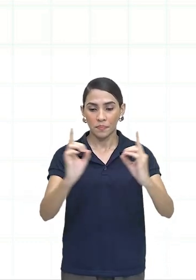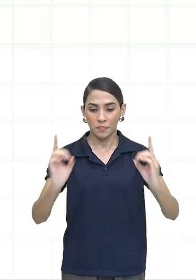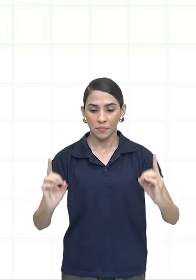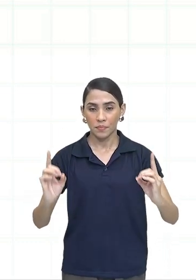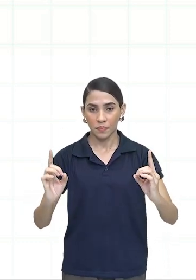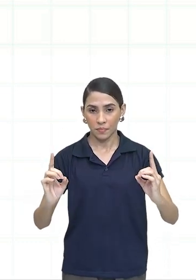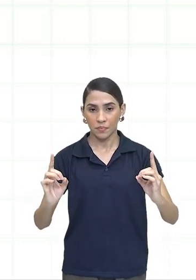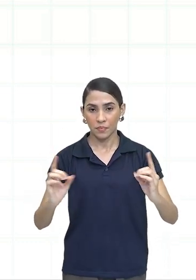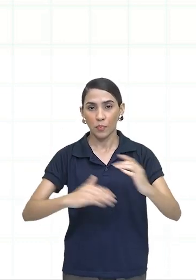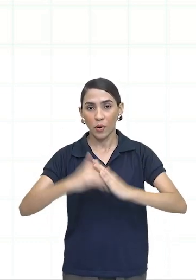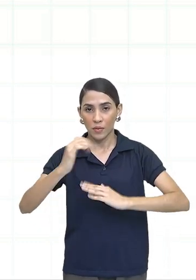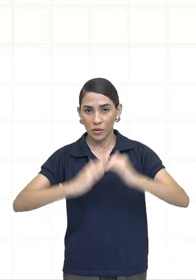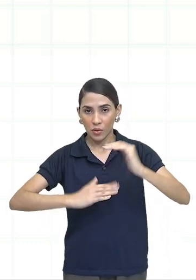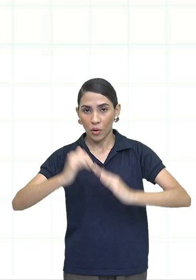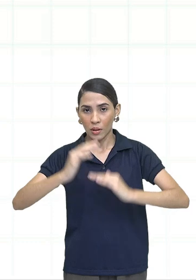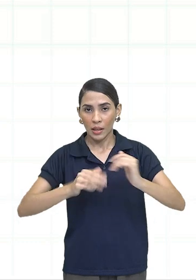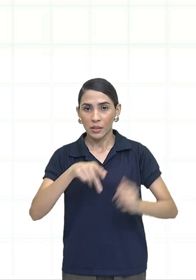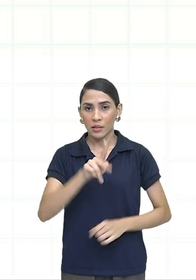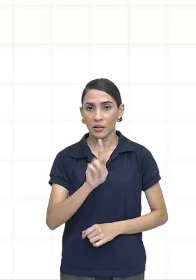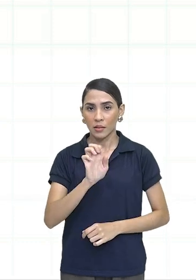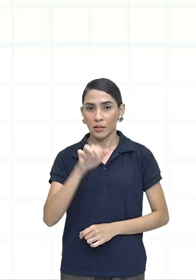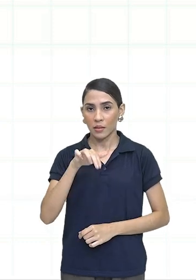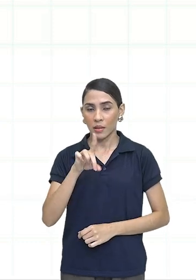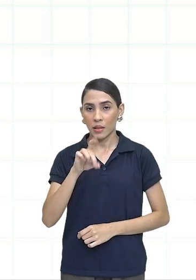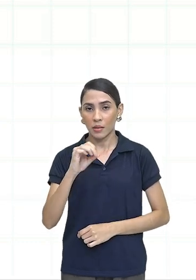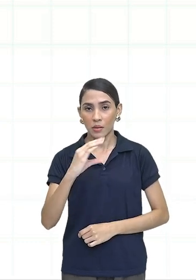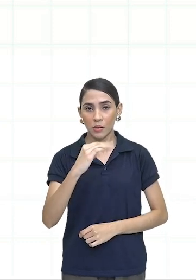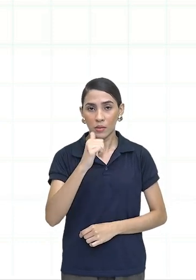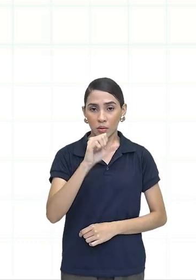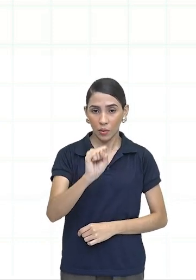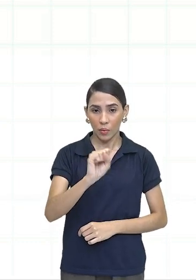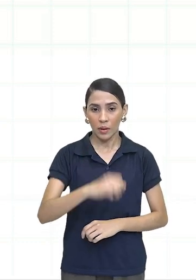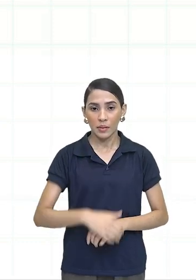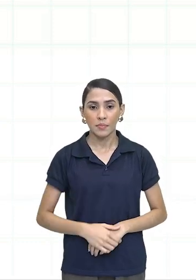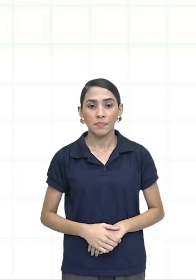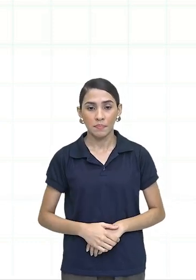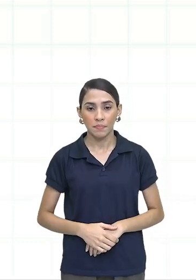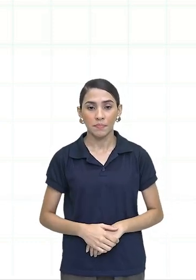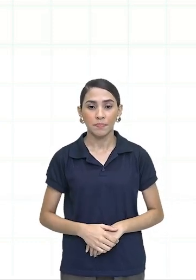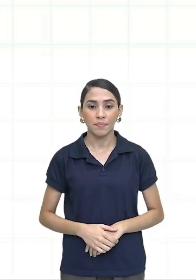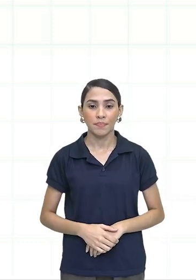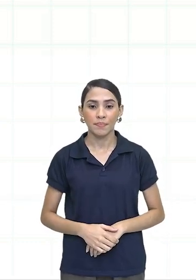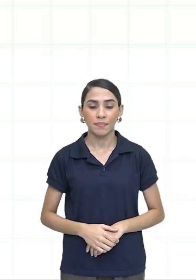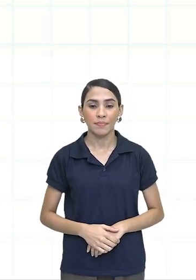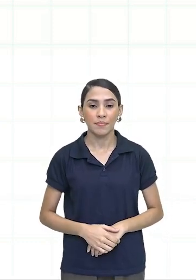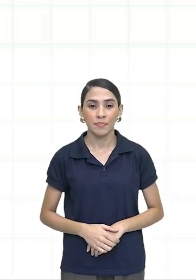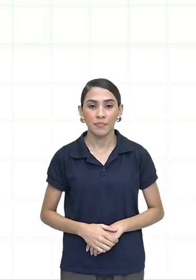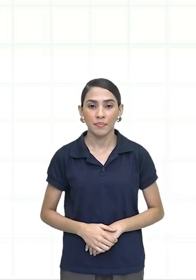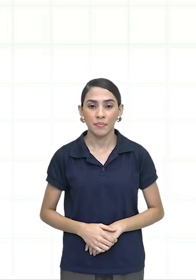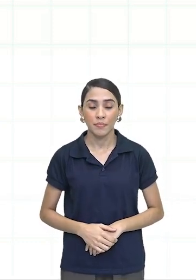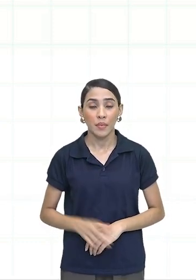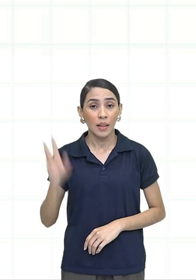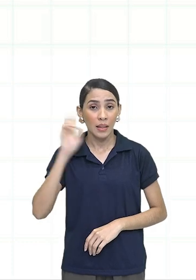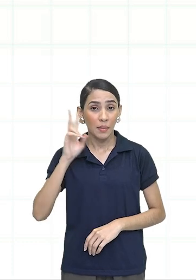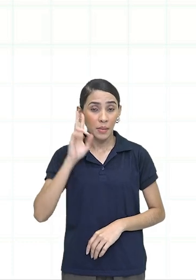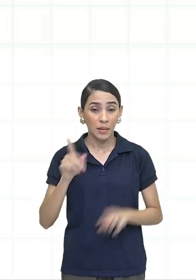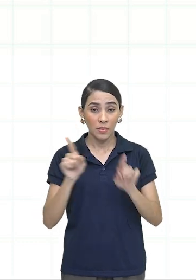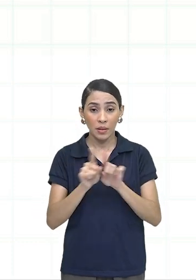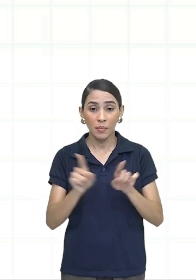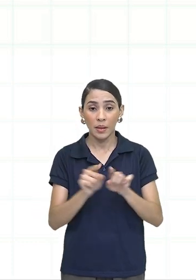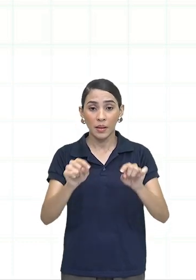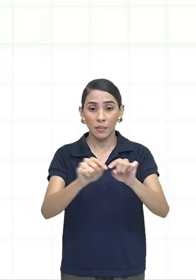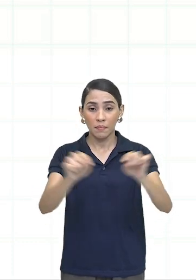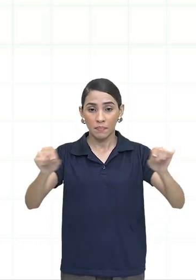nossos atletas, os nossos kendokas ou kenshis, né, vão estar. Lembrando que essa área